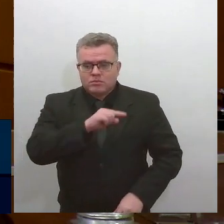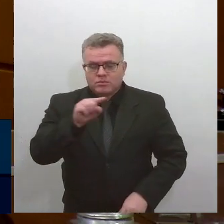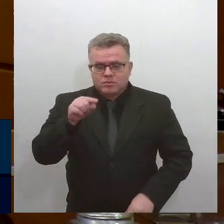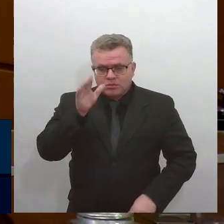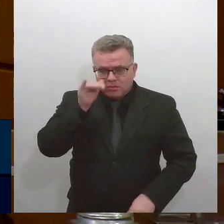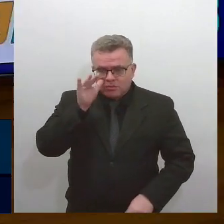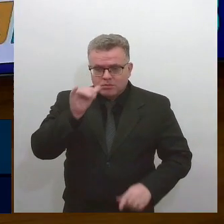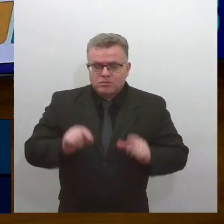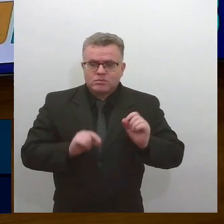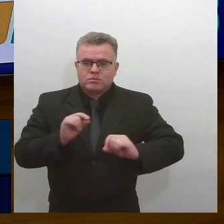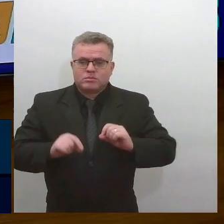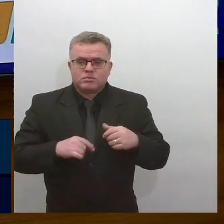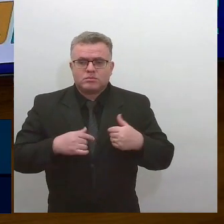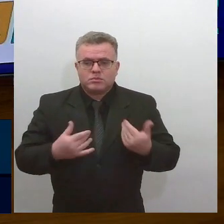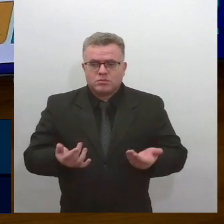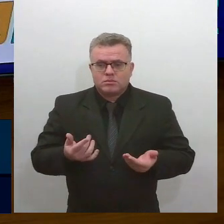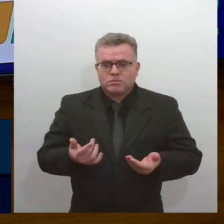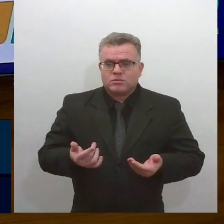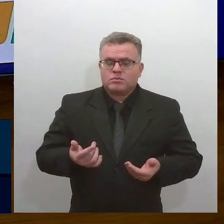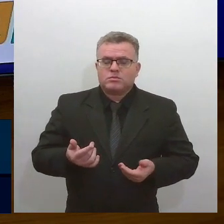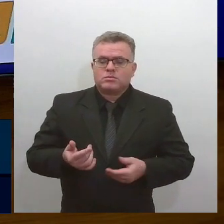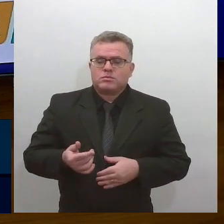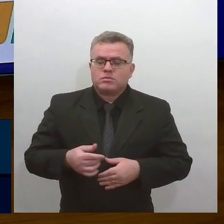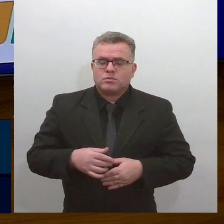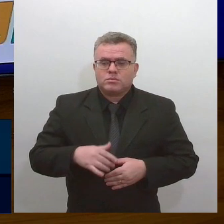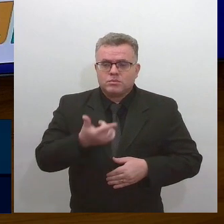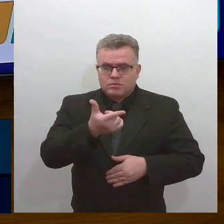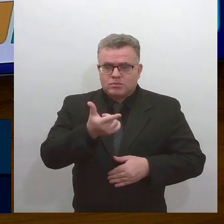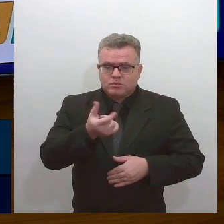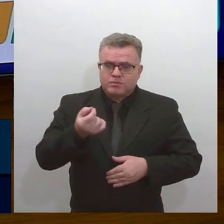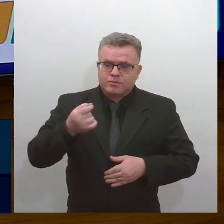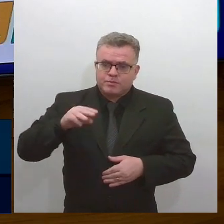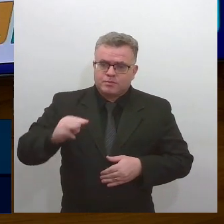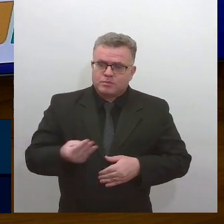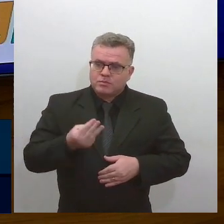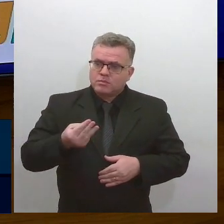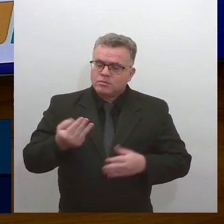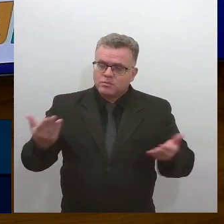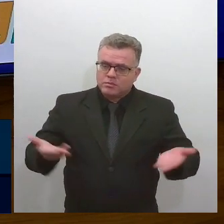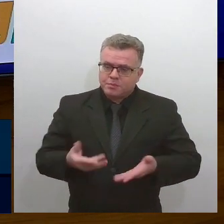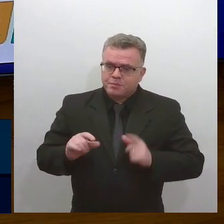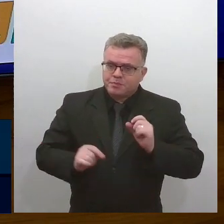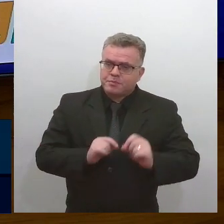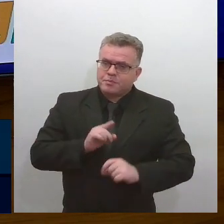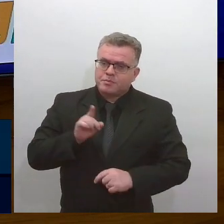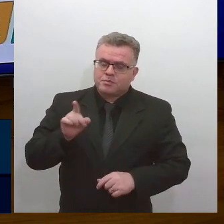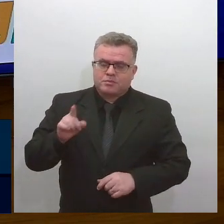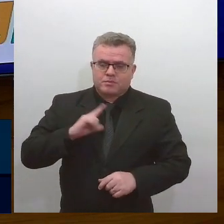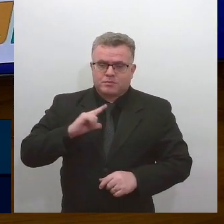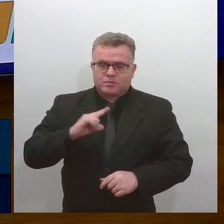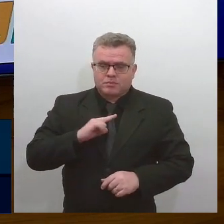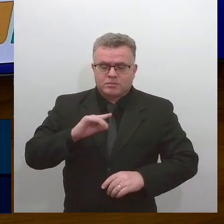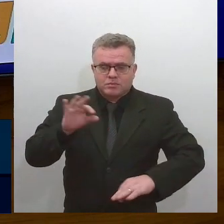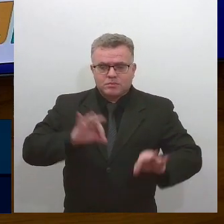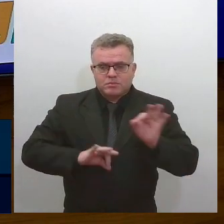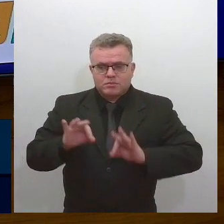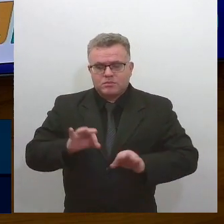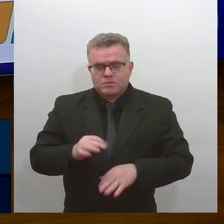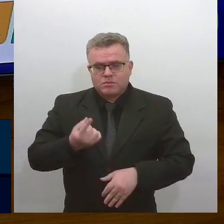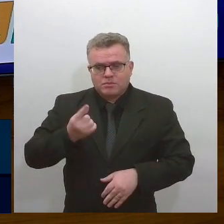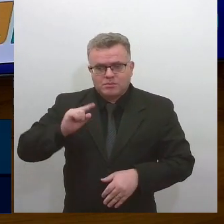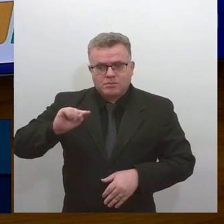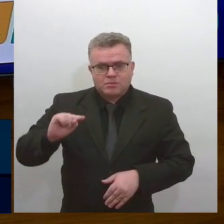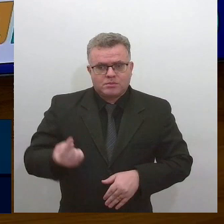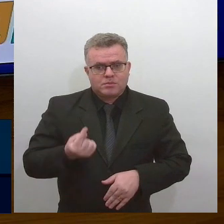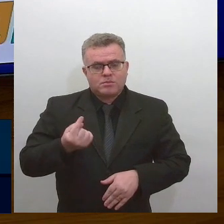20 bilhões e hoje o denit administra mais de 1000 contratos na realidade são mais de 10000 contratos